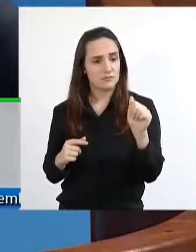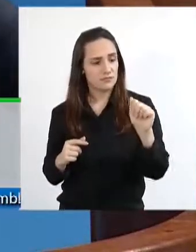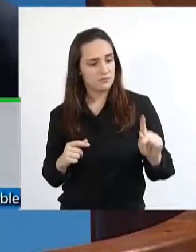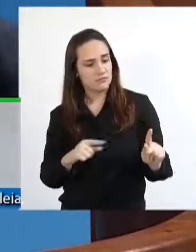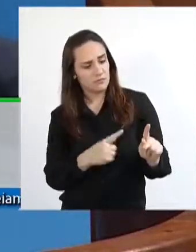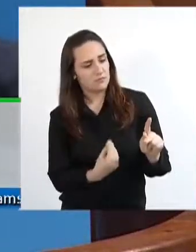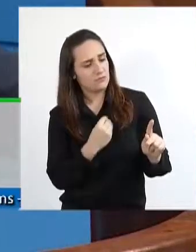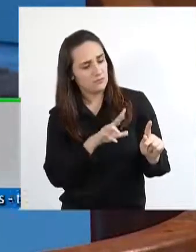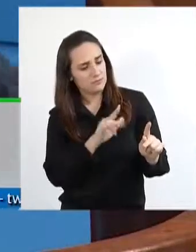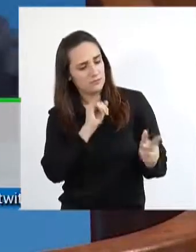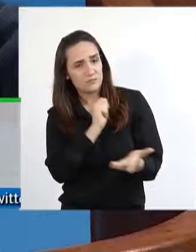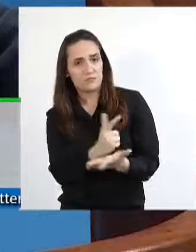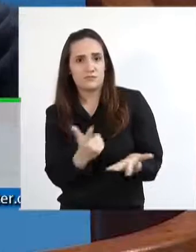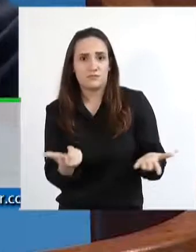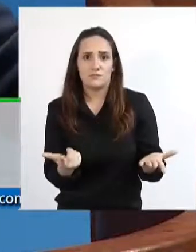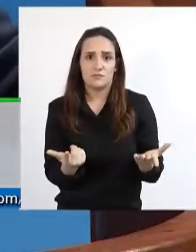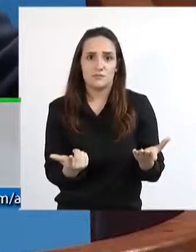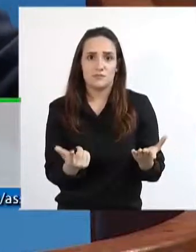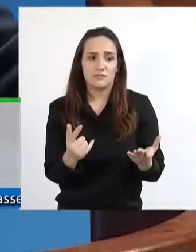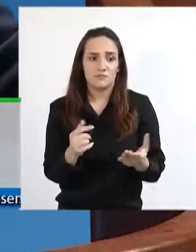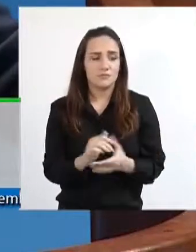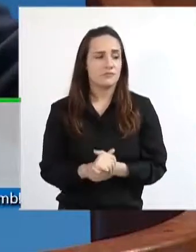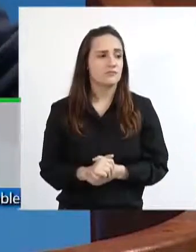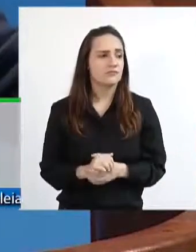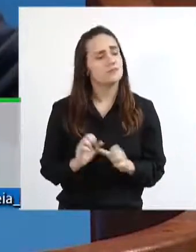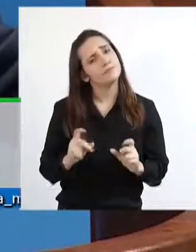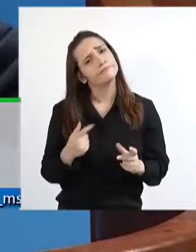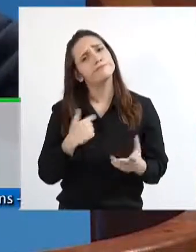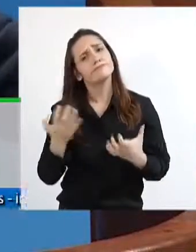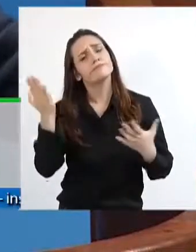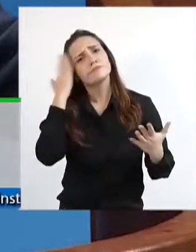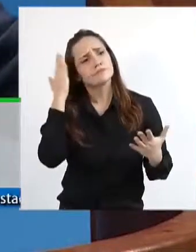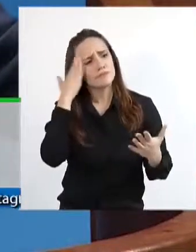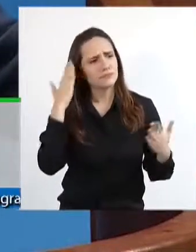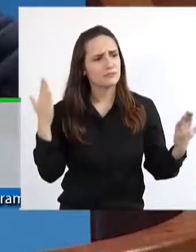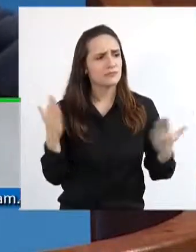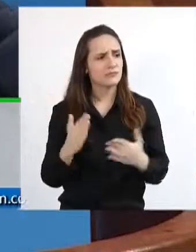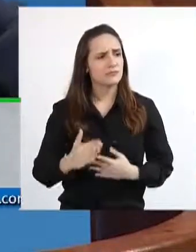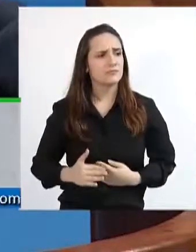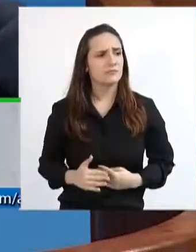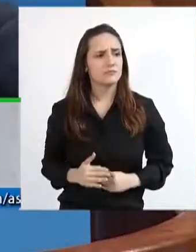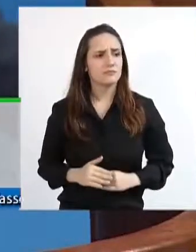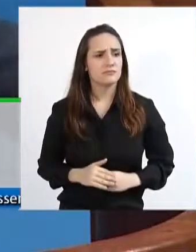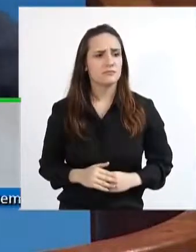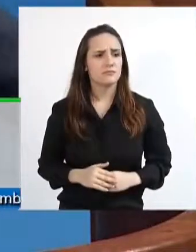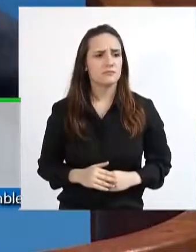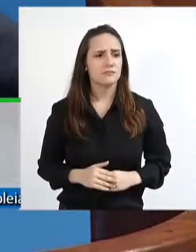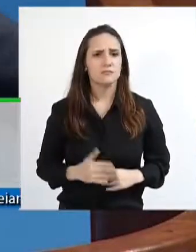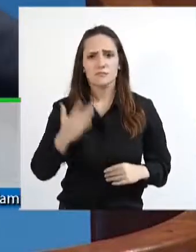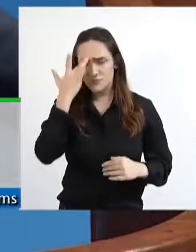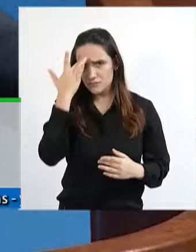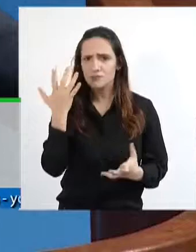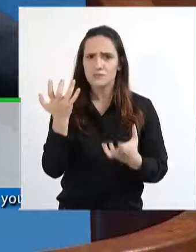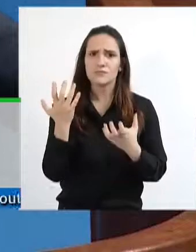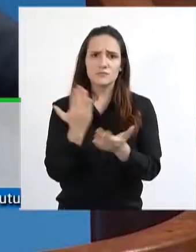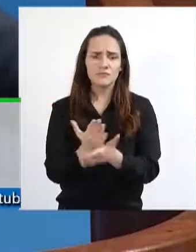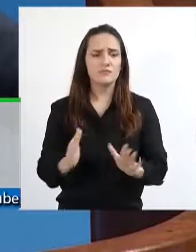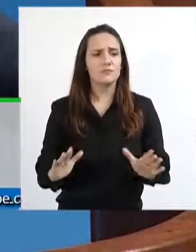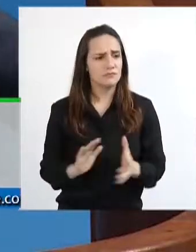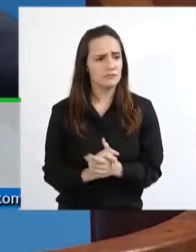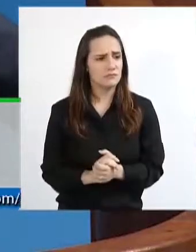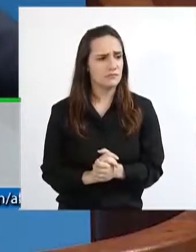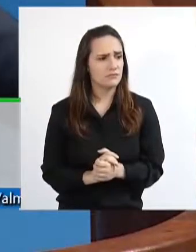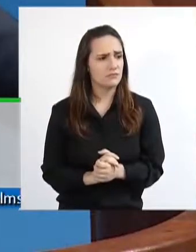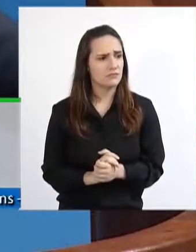grande. Agora eu quero saber desse combate aos privilégios que